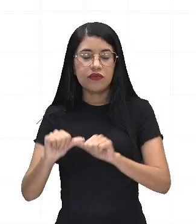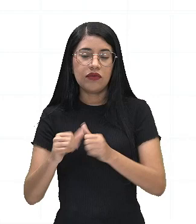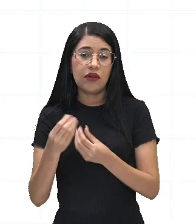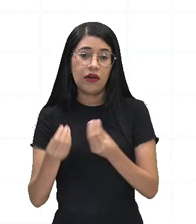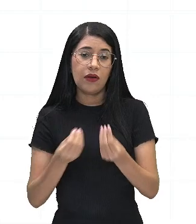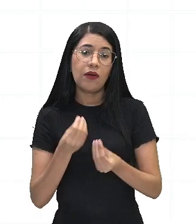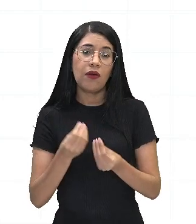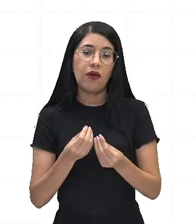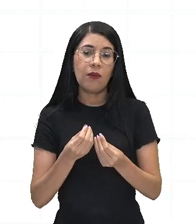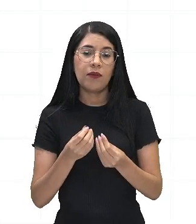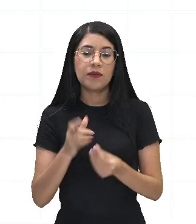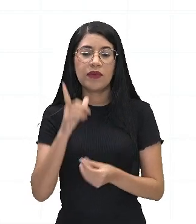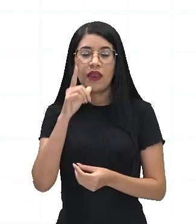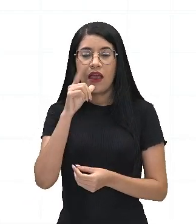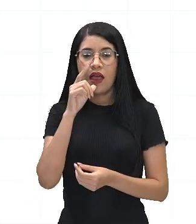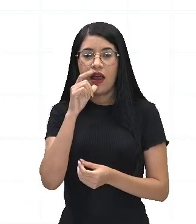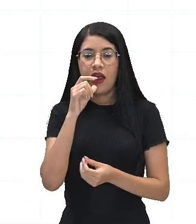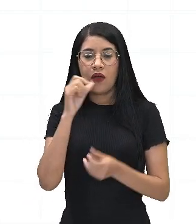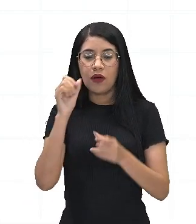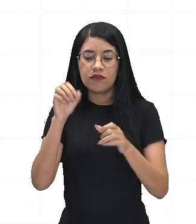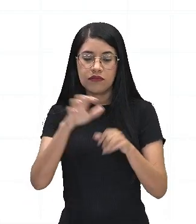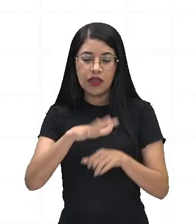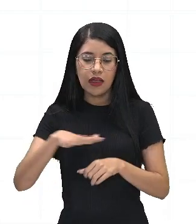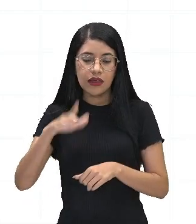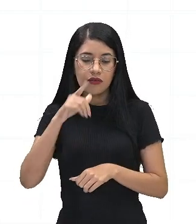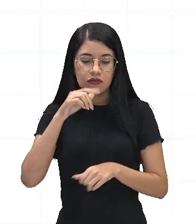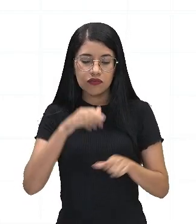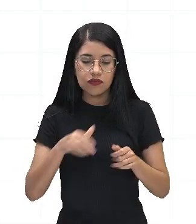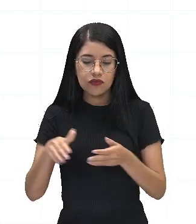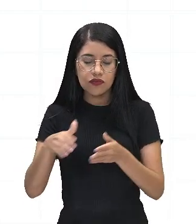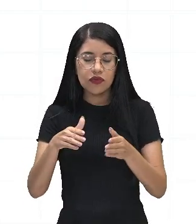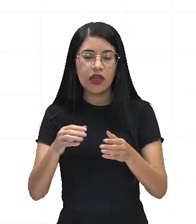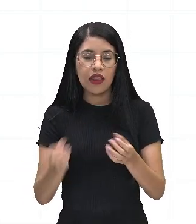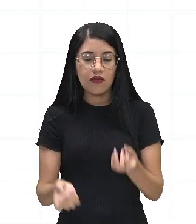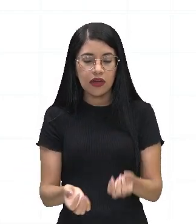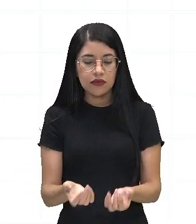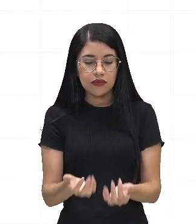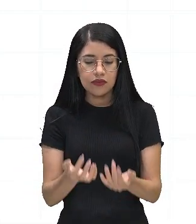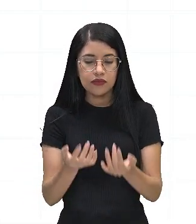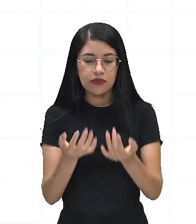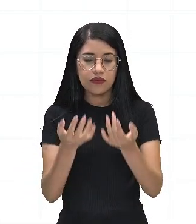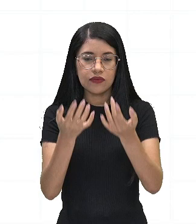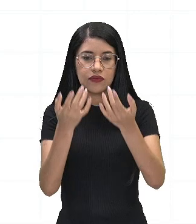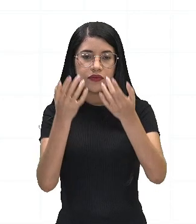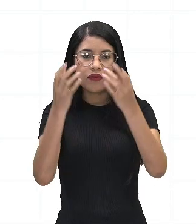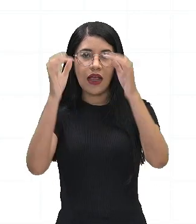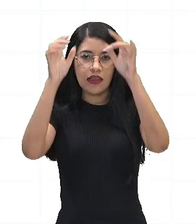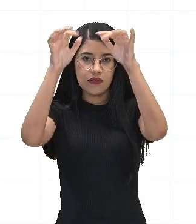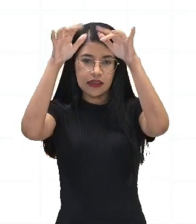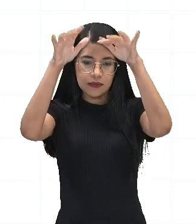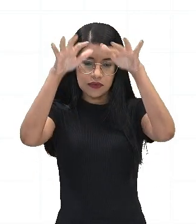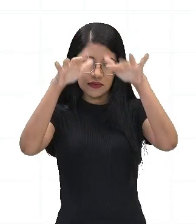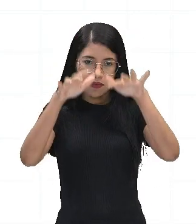da evaporação e da transpiração das árvores, né? Então, é